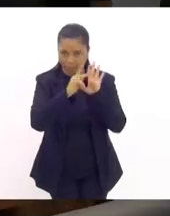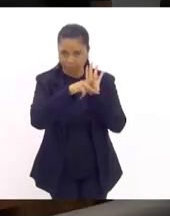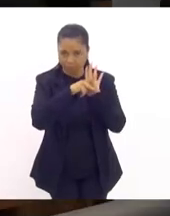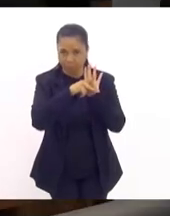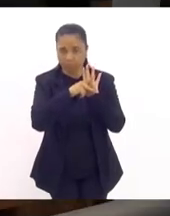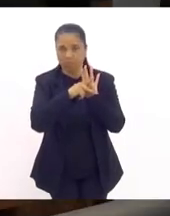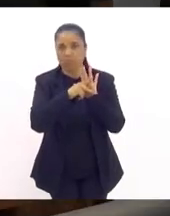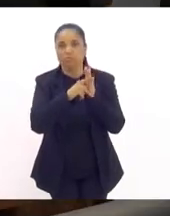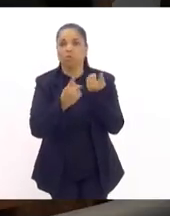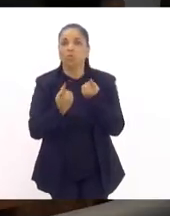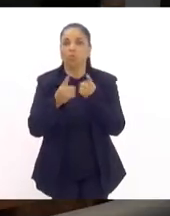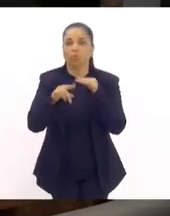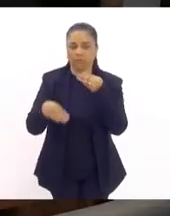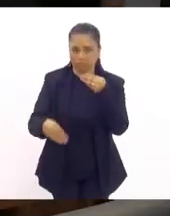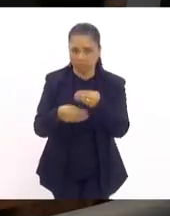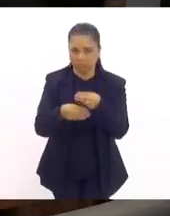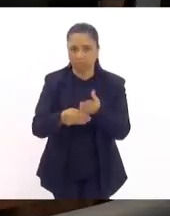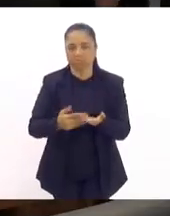Obrigado.